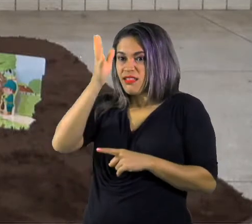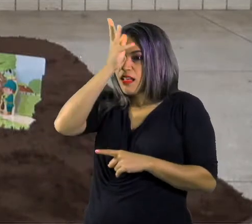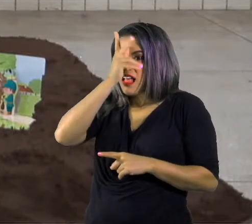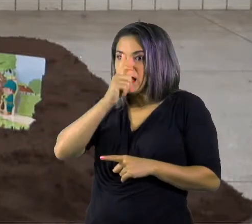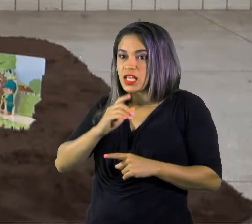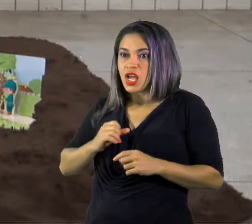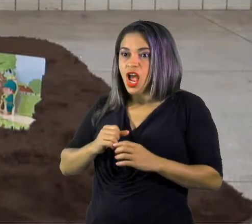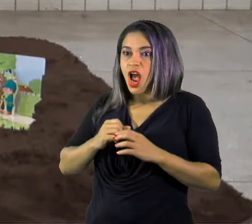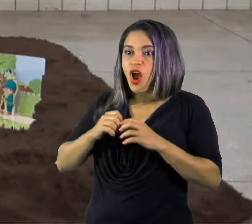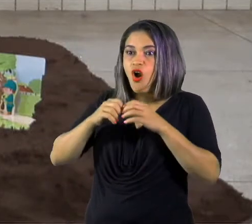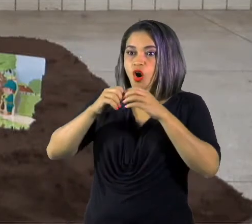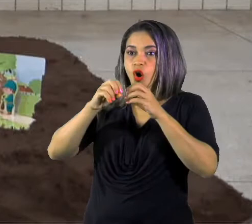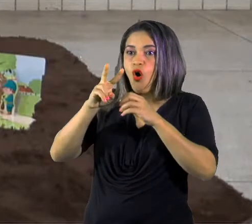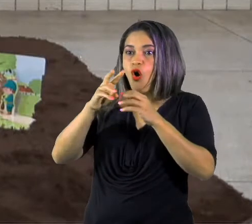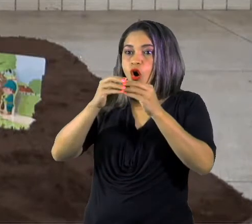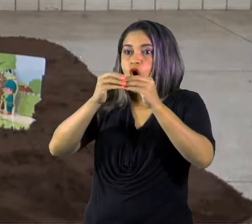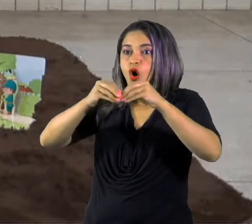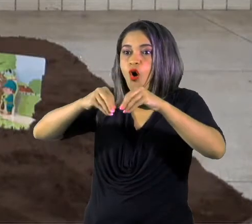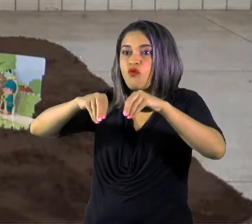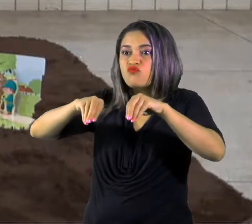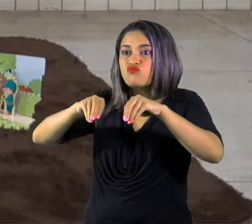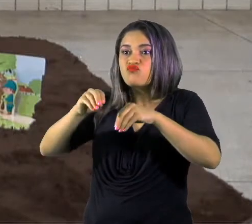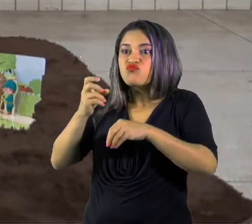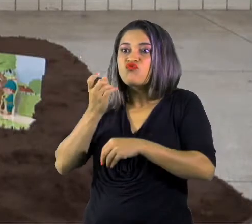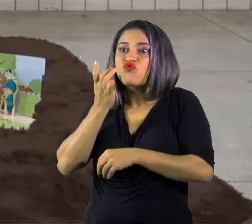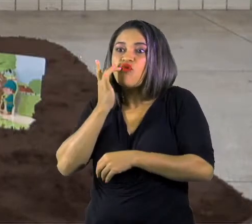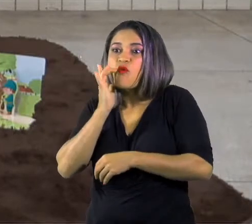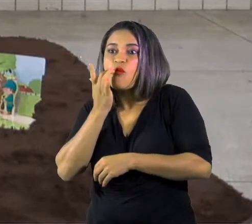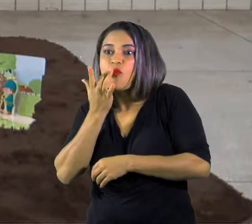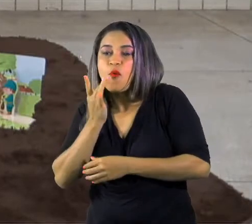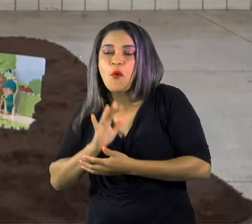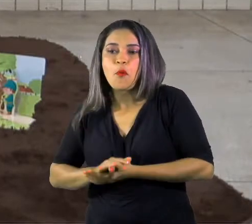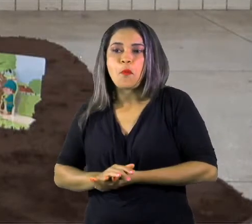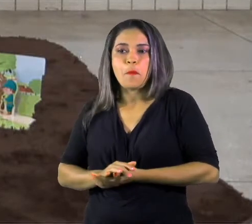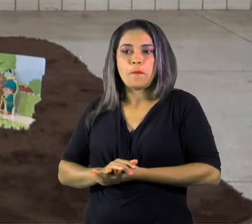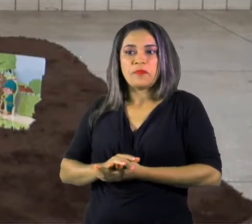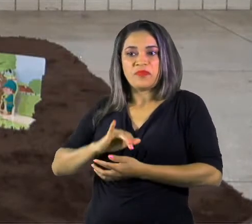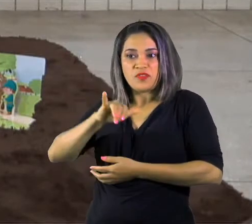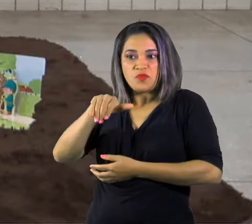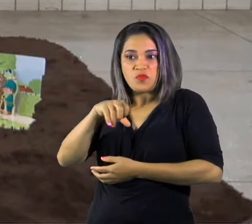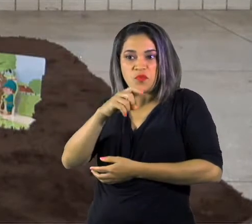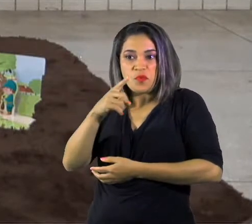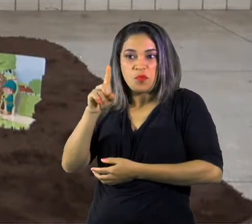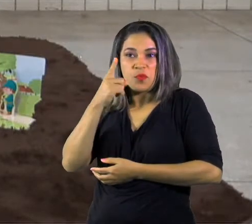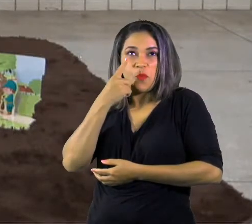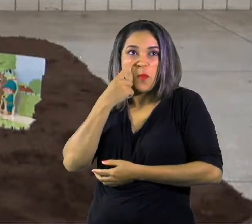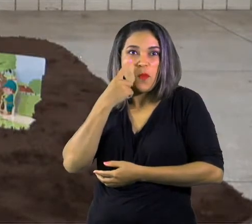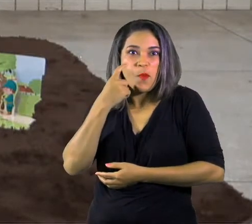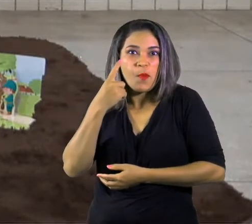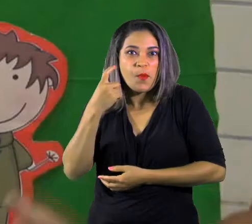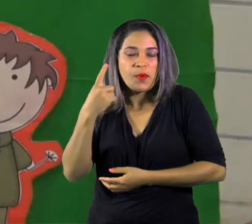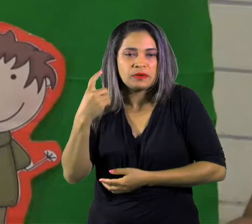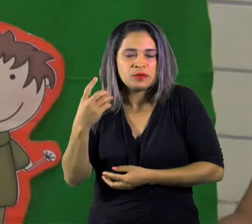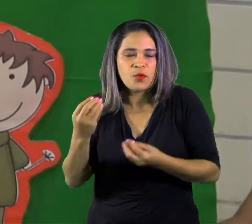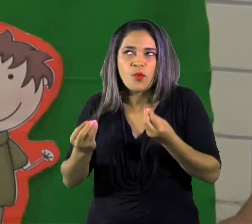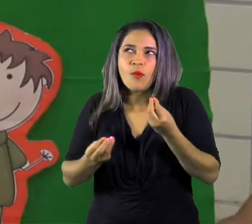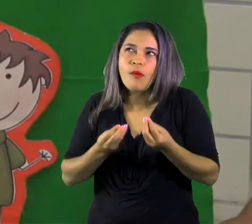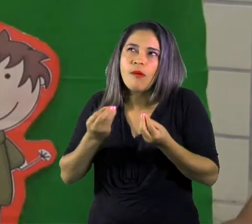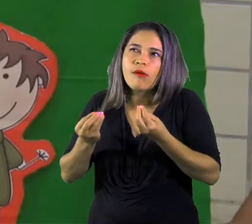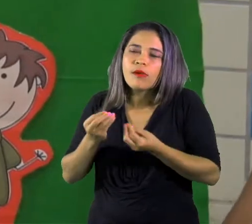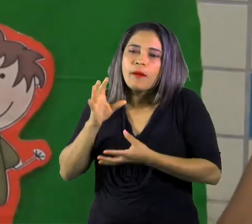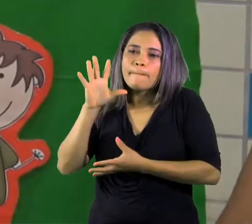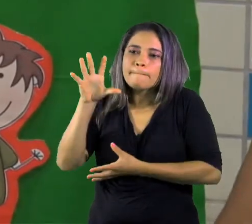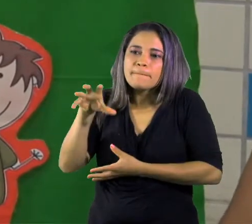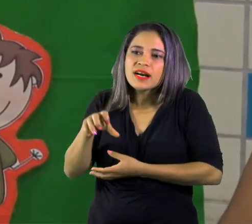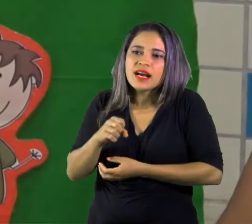ovos de ouro e João ficou muito interessado como ele poderia pegar